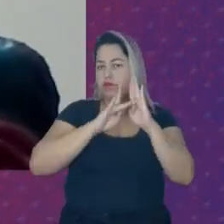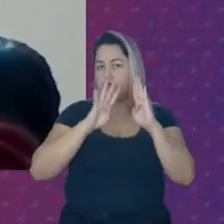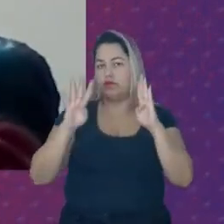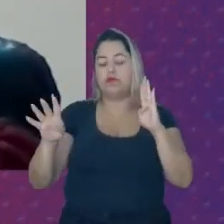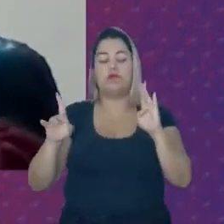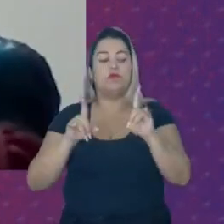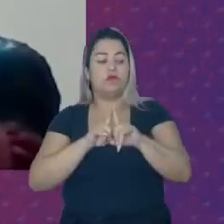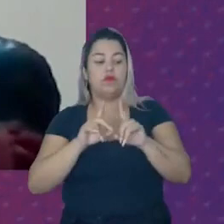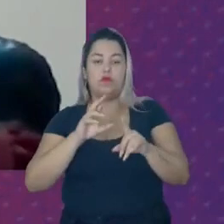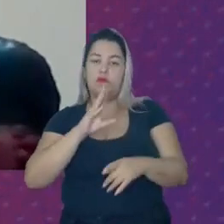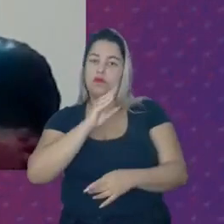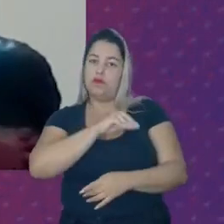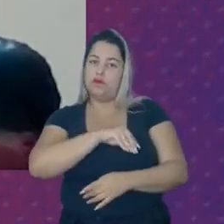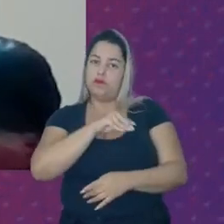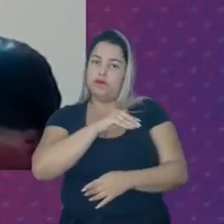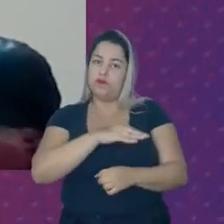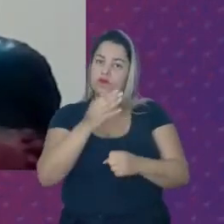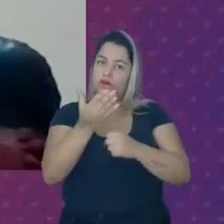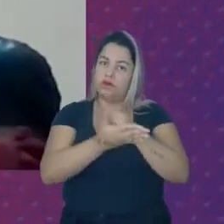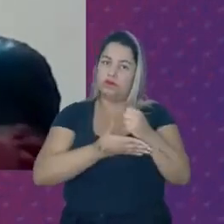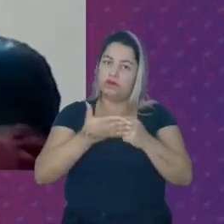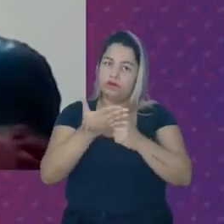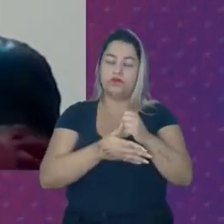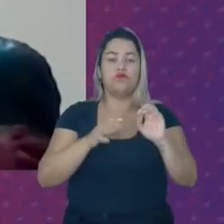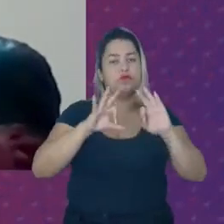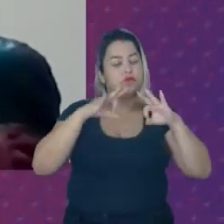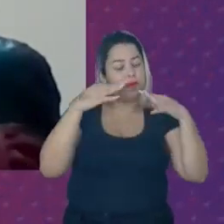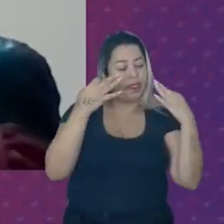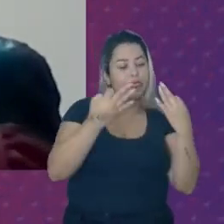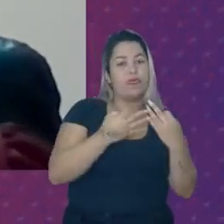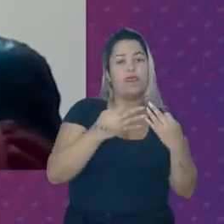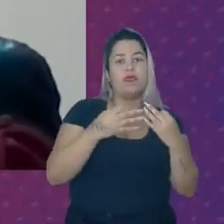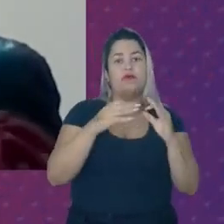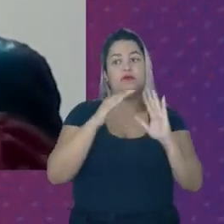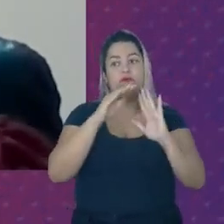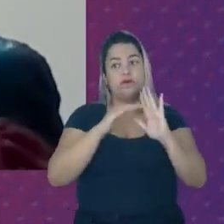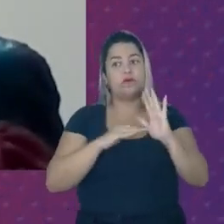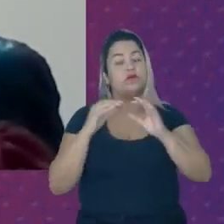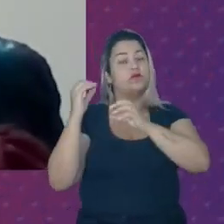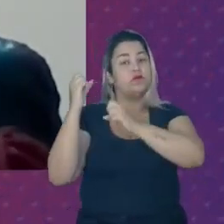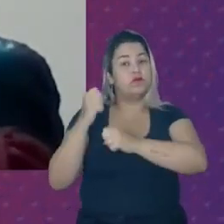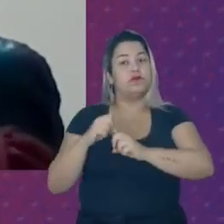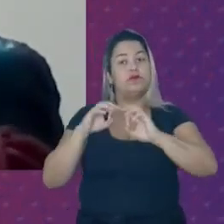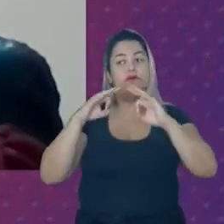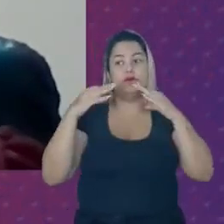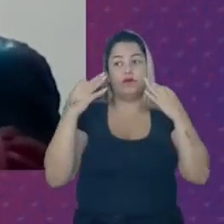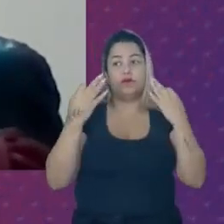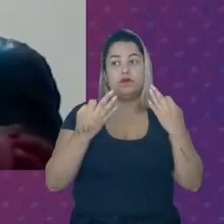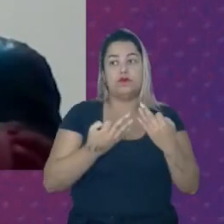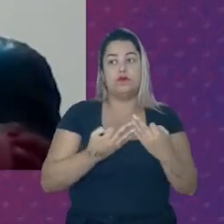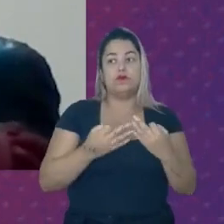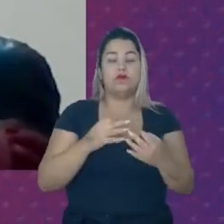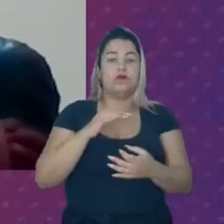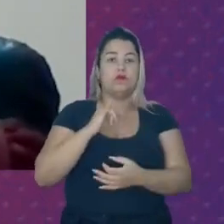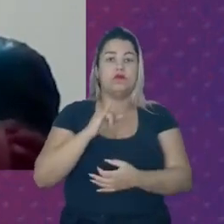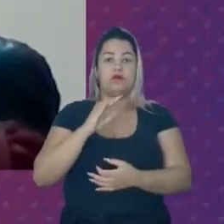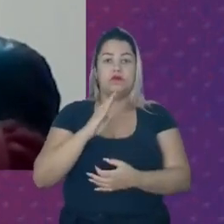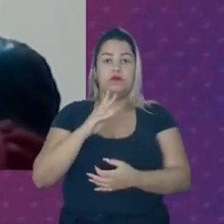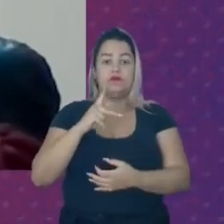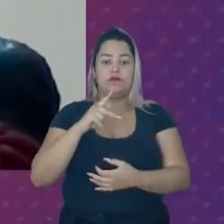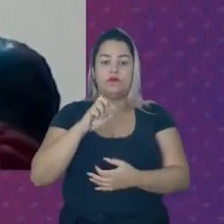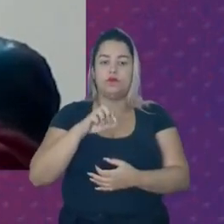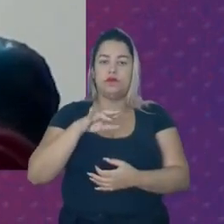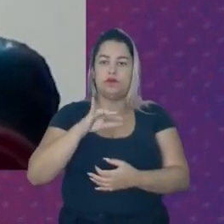à renda têm por base as famílias do programa Bolsa Família. E aí, aqui em Apuiarés, nós